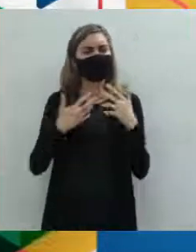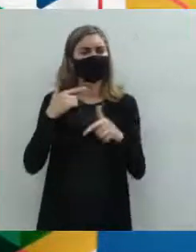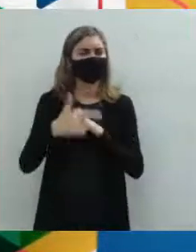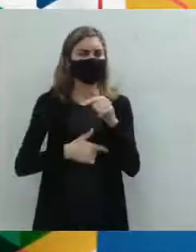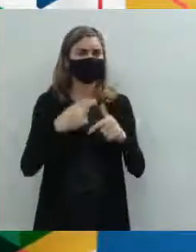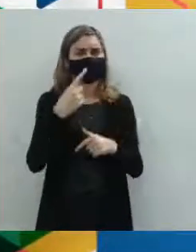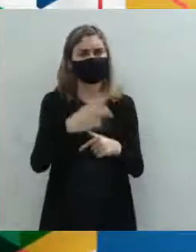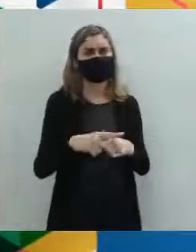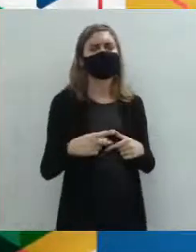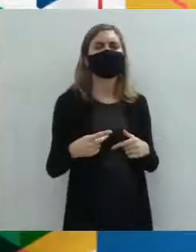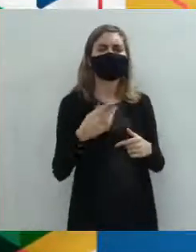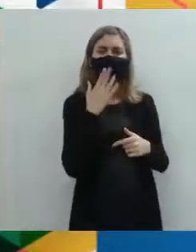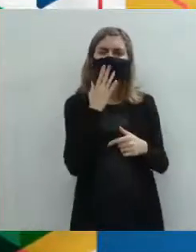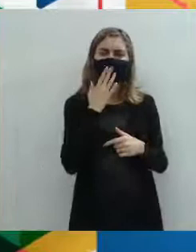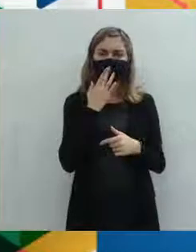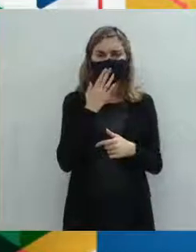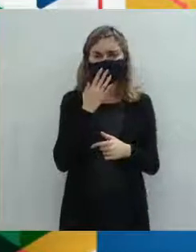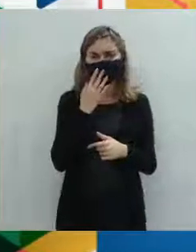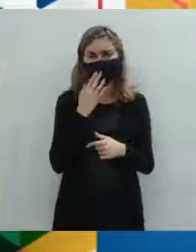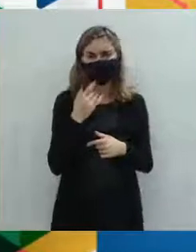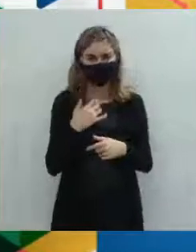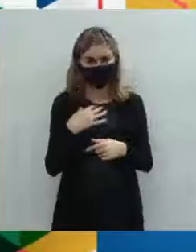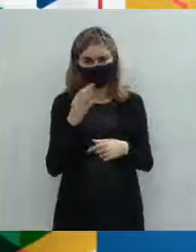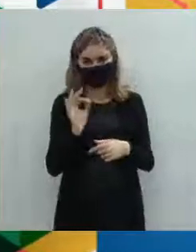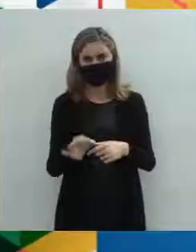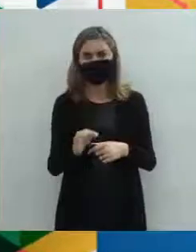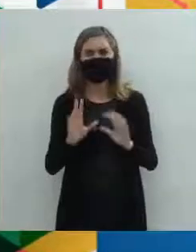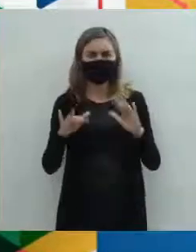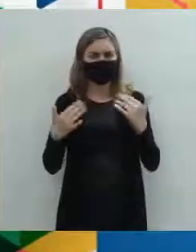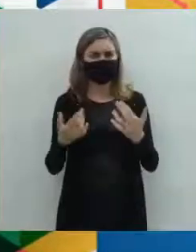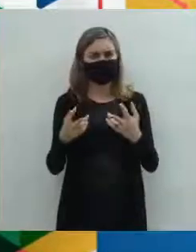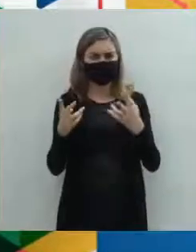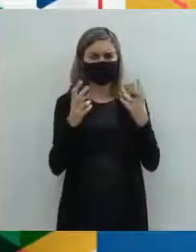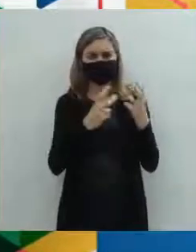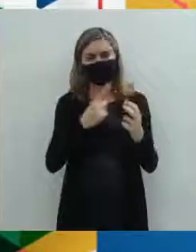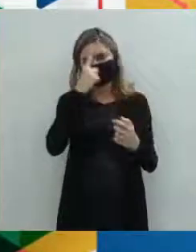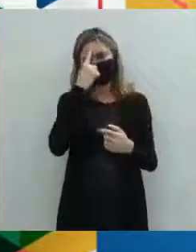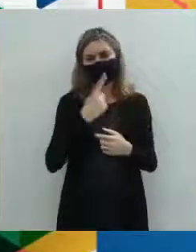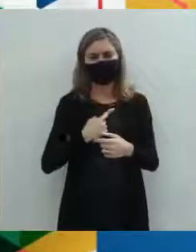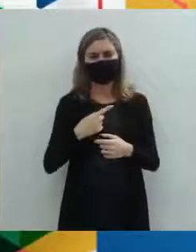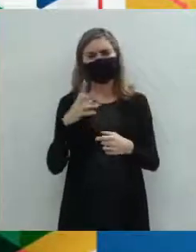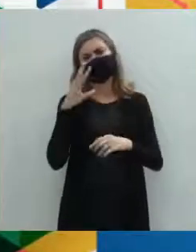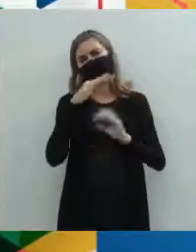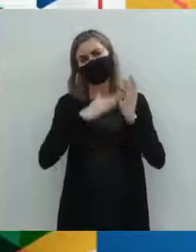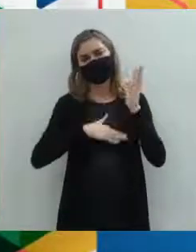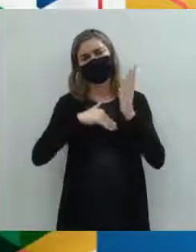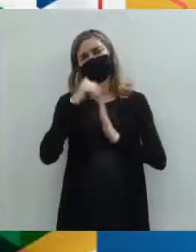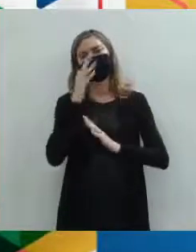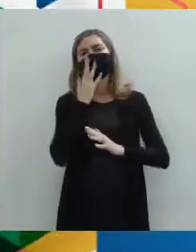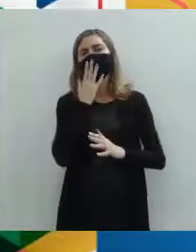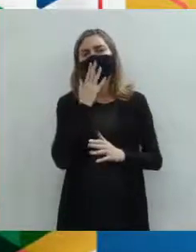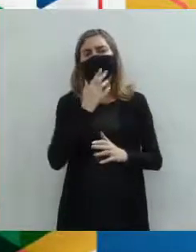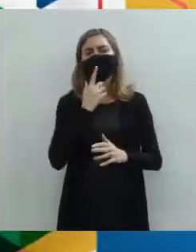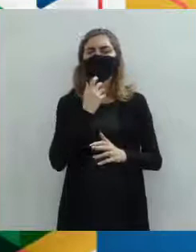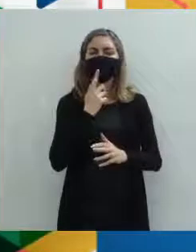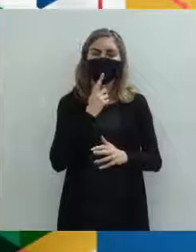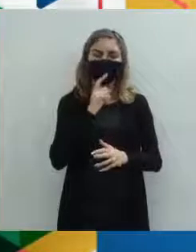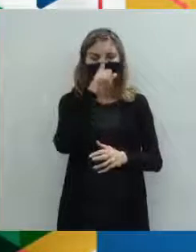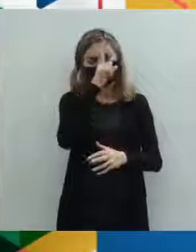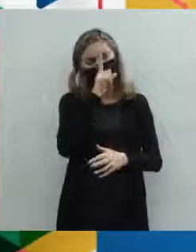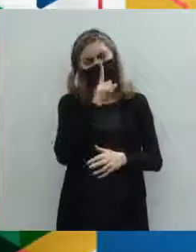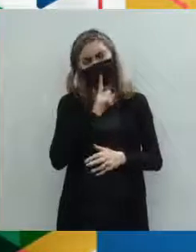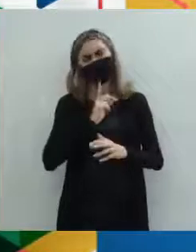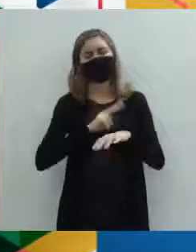é Walper de Cores, tá certo? A gente tem uma personalidade aí, toda pintada com cores, com vermelho, com amarelo,